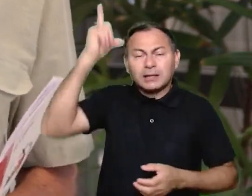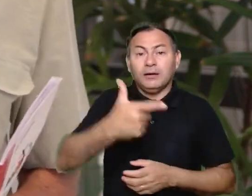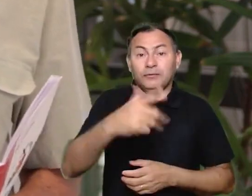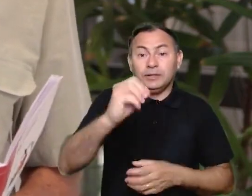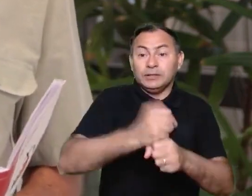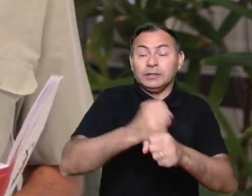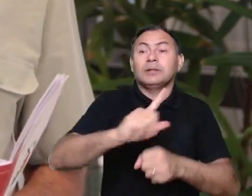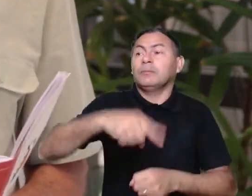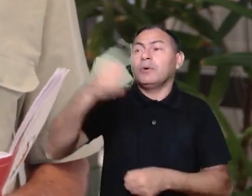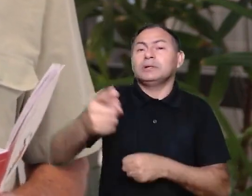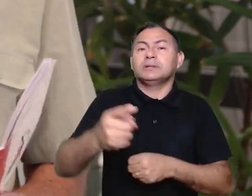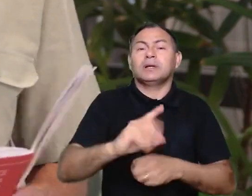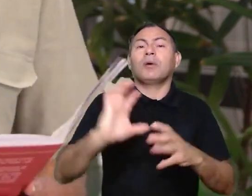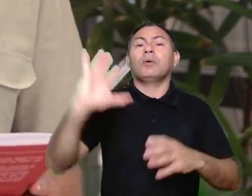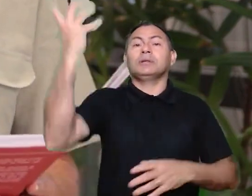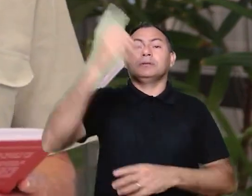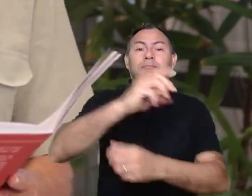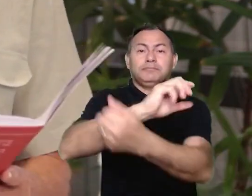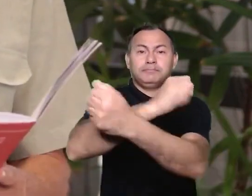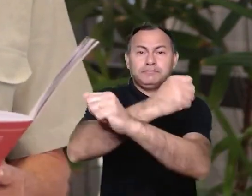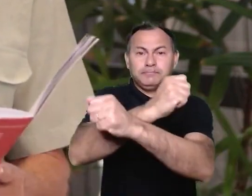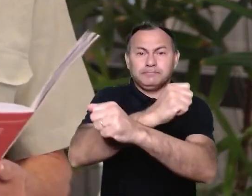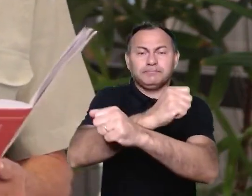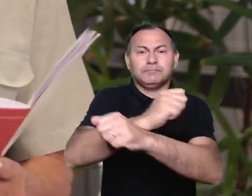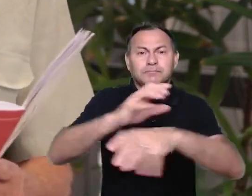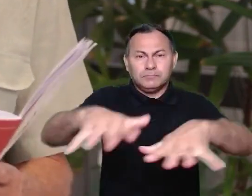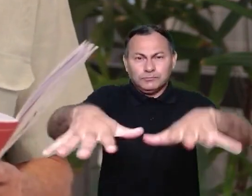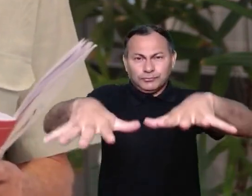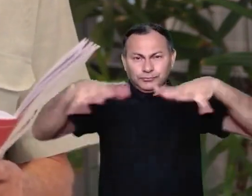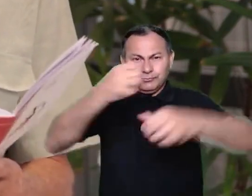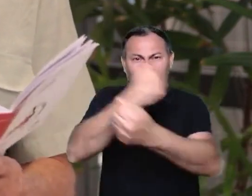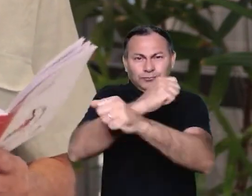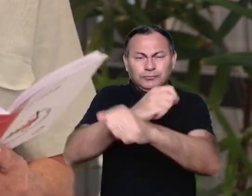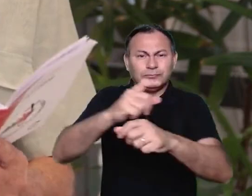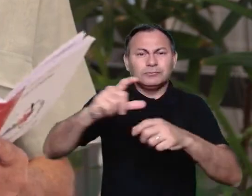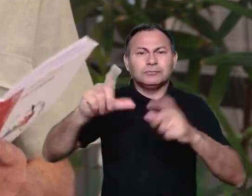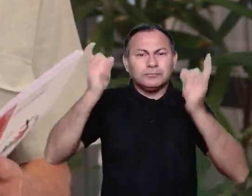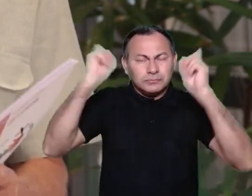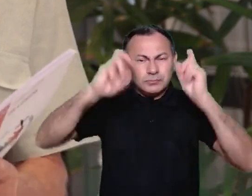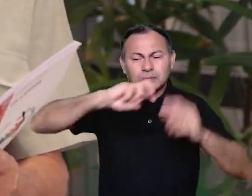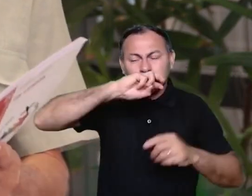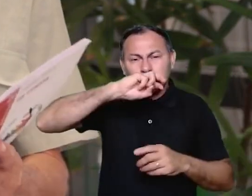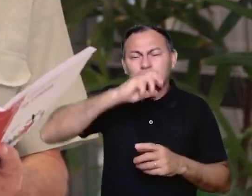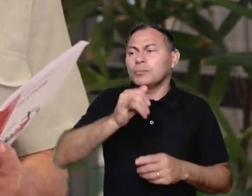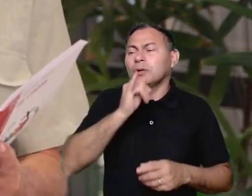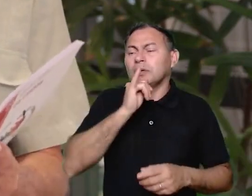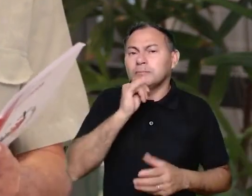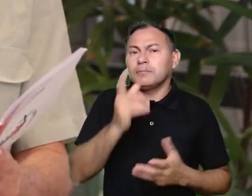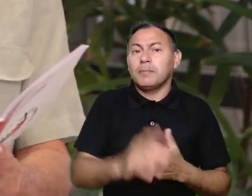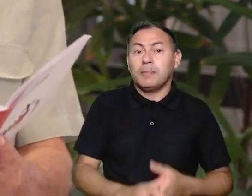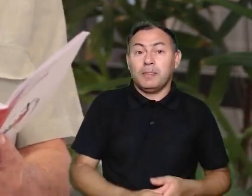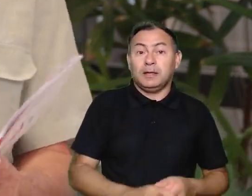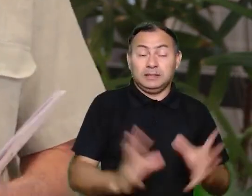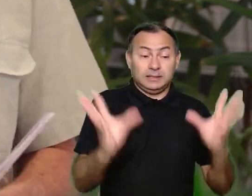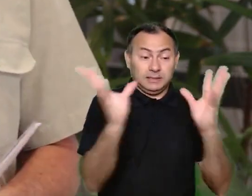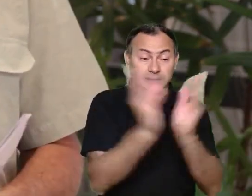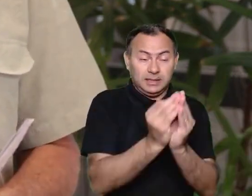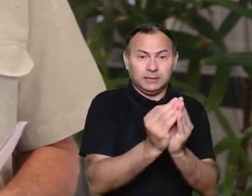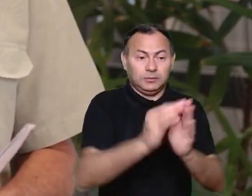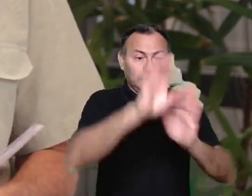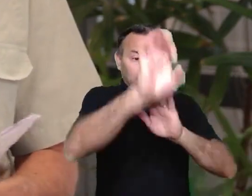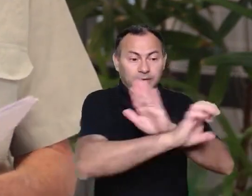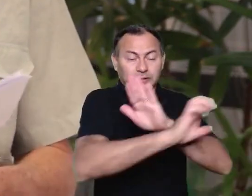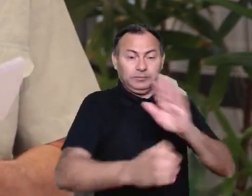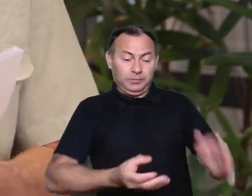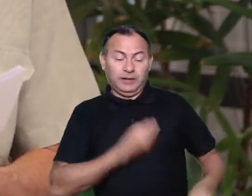laicato 20 anos após? E o Papa São João Paulo II vai destacar, né, algumas coisas. Por exemplo, síntese